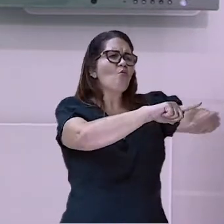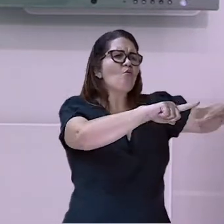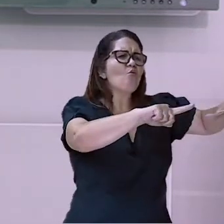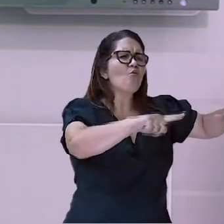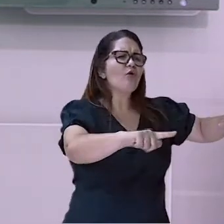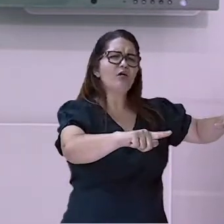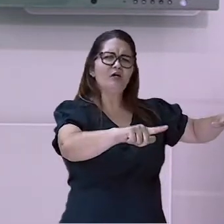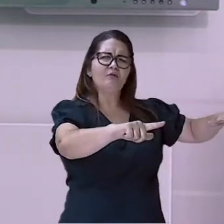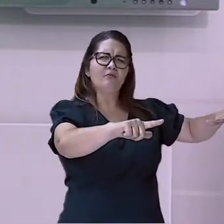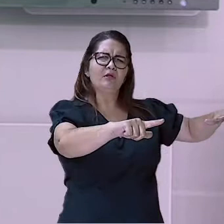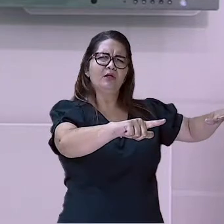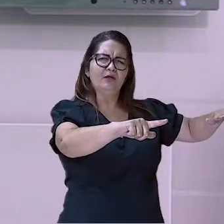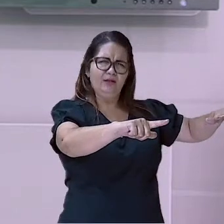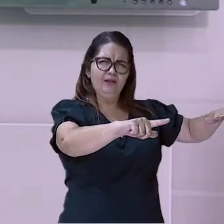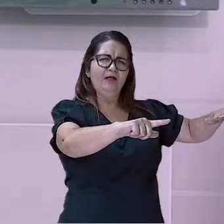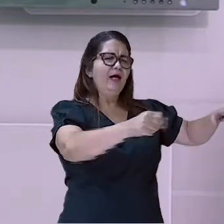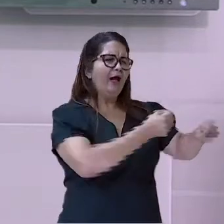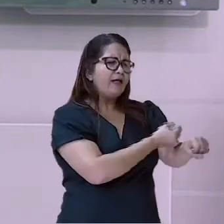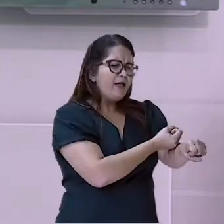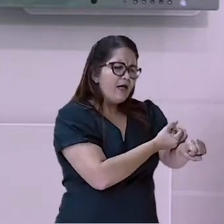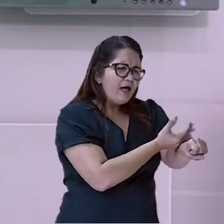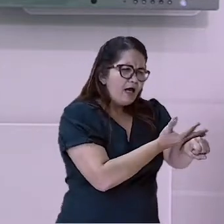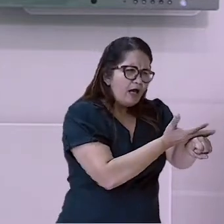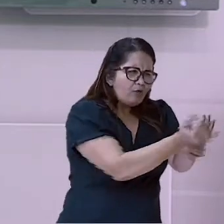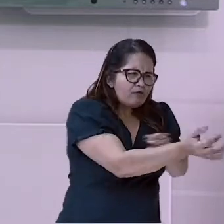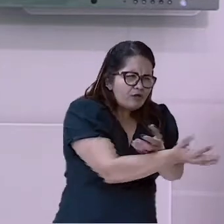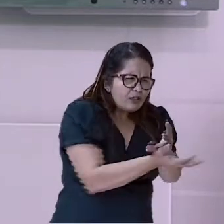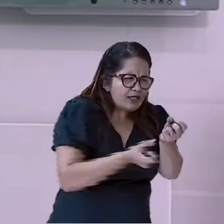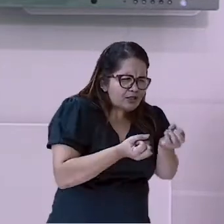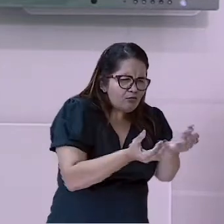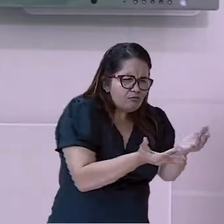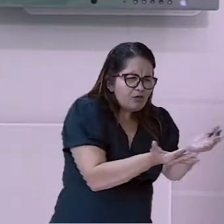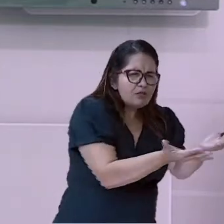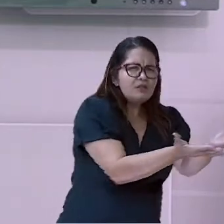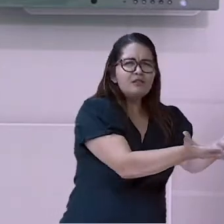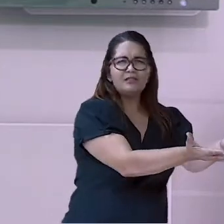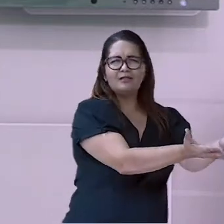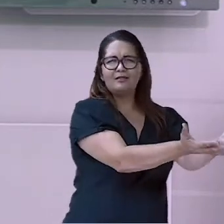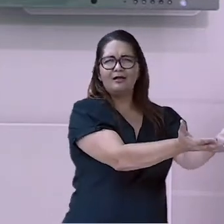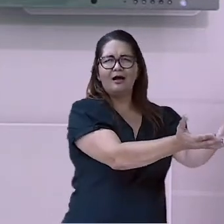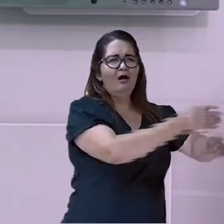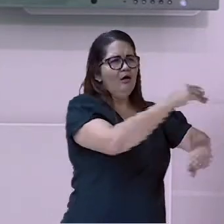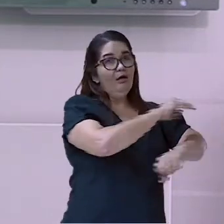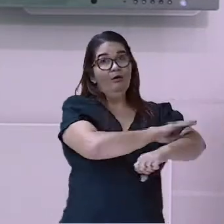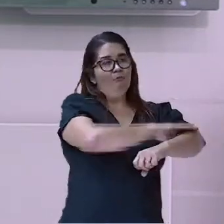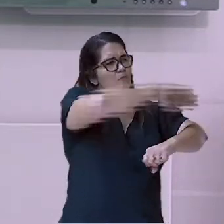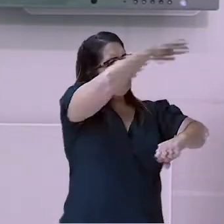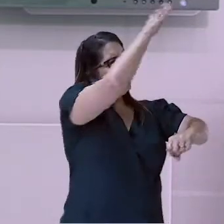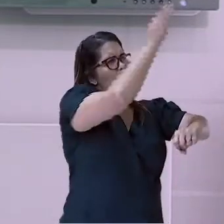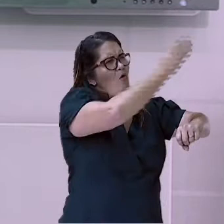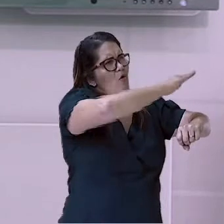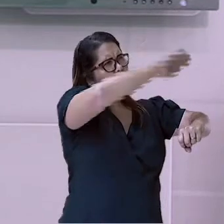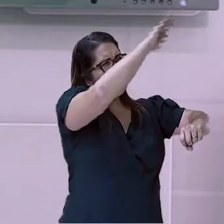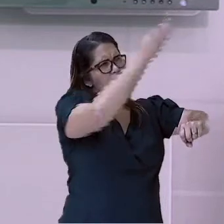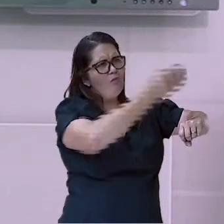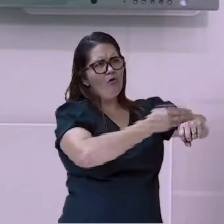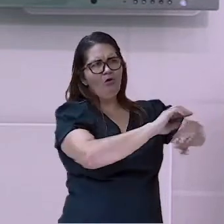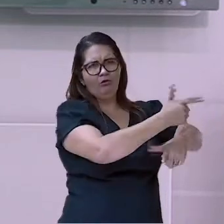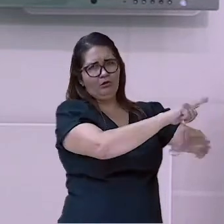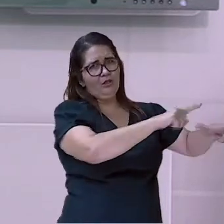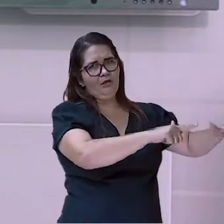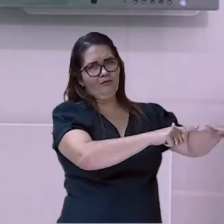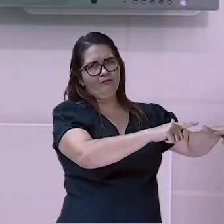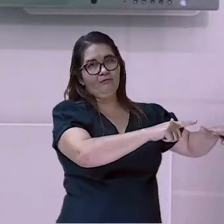mais plana. Um tipo de vegetação cresce ali. Se a gente tem uma área com muitas montanhas, com